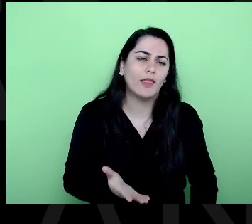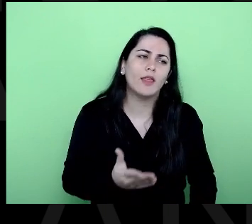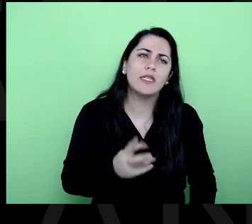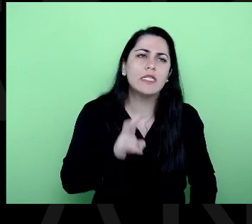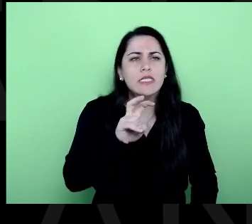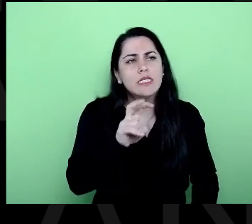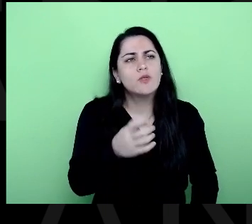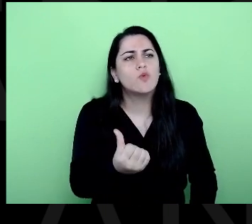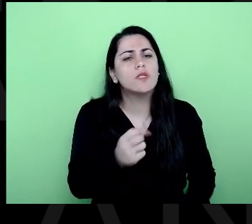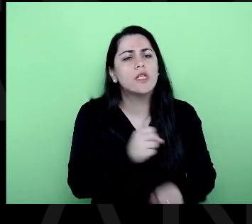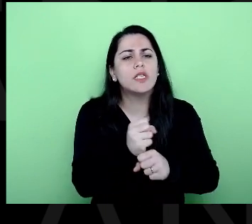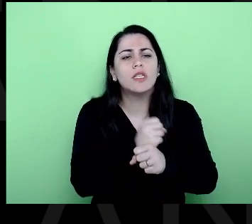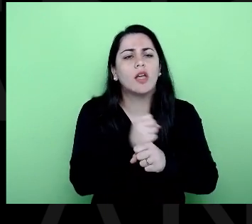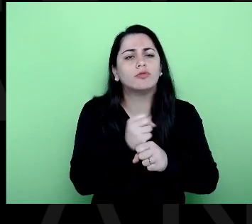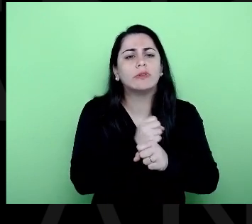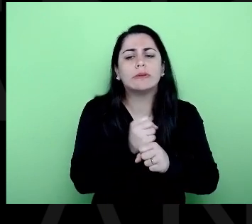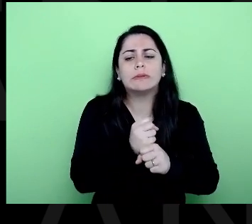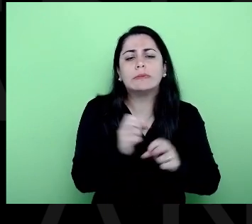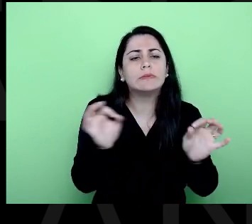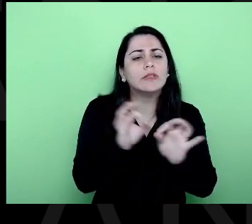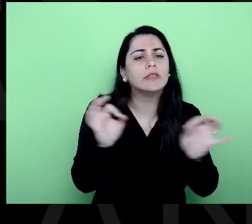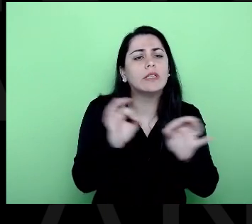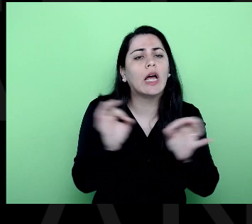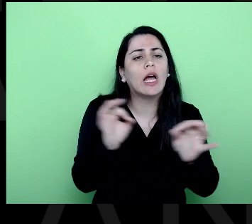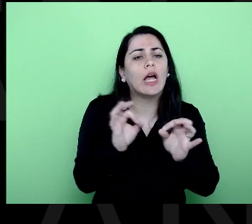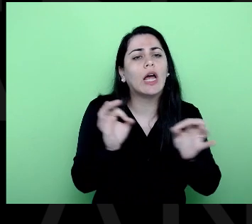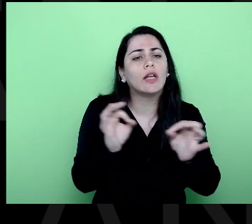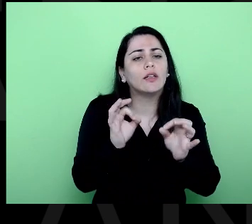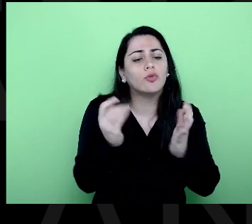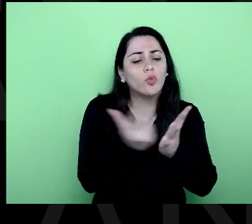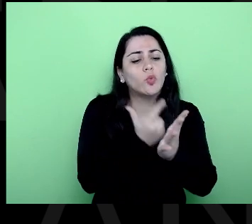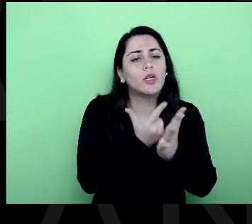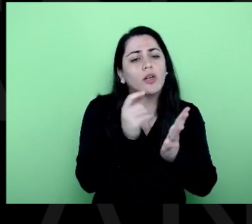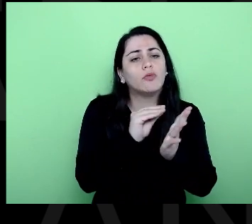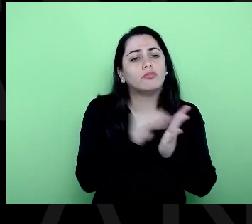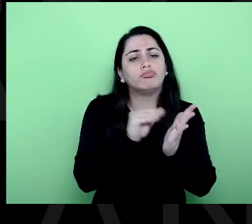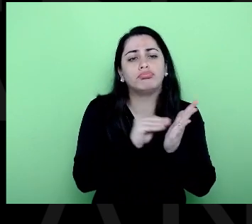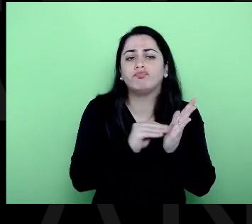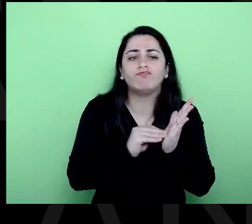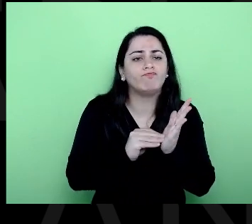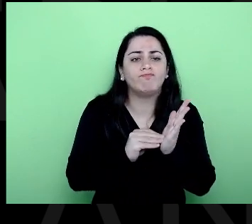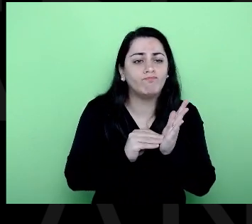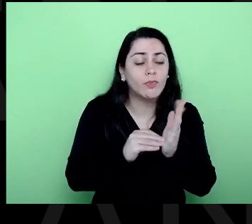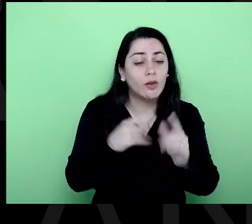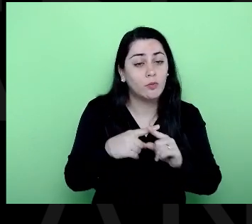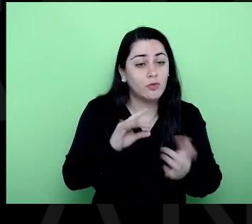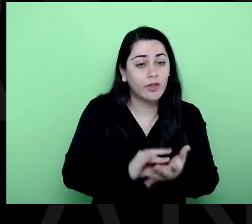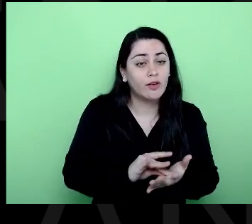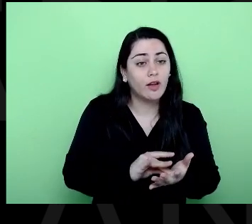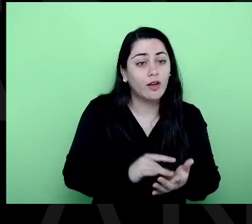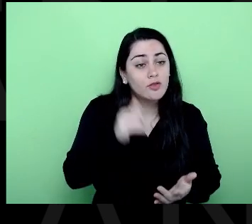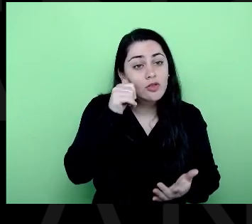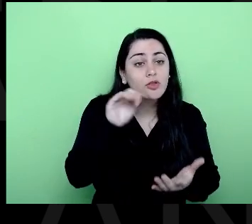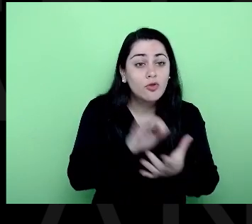5, 6 anos sem nenhum fato relatado no livro, porque realmente Dona Maria Tereza se recolheu e